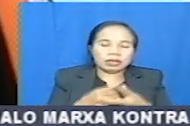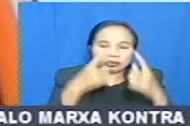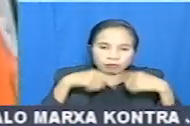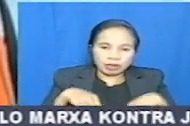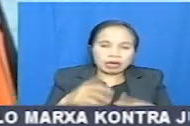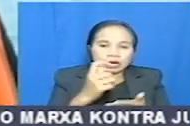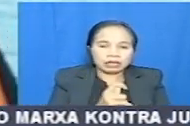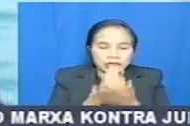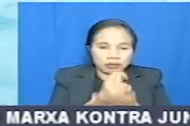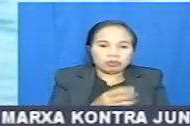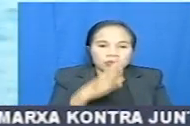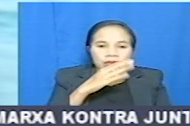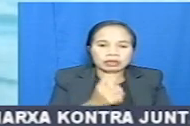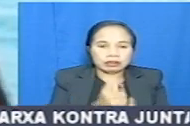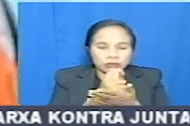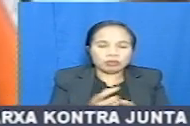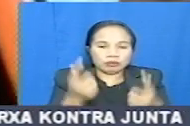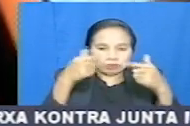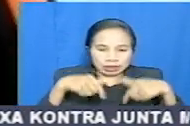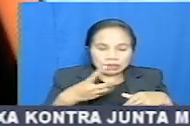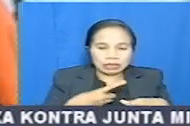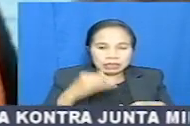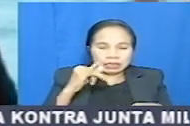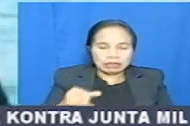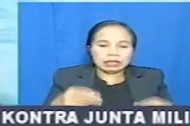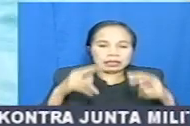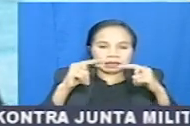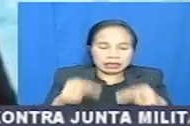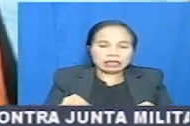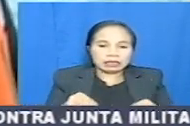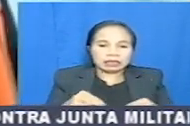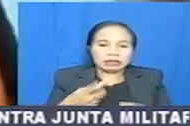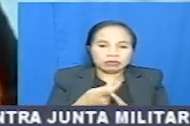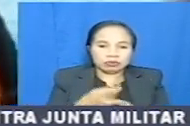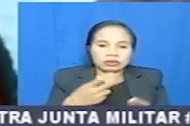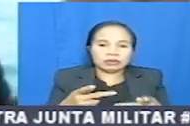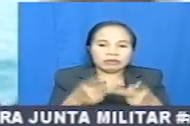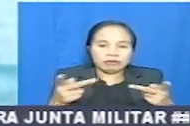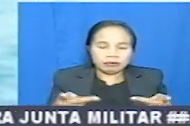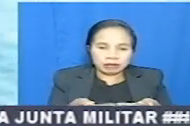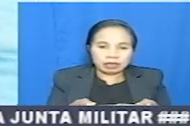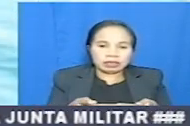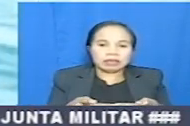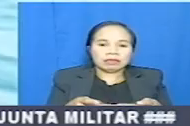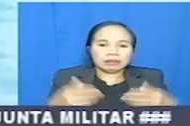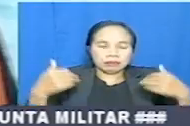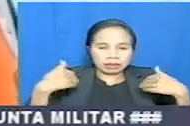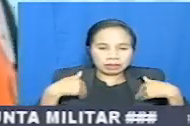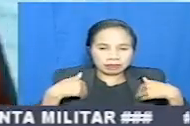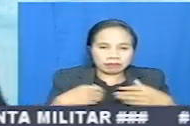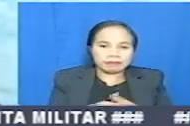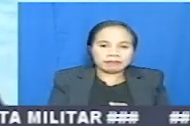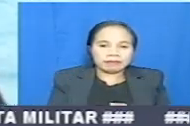atauru nomos atauru dili tenge ultrapassa liusi portuário nebe maka ia portuário